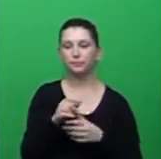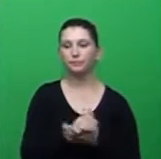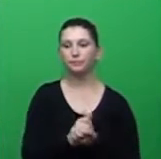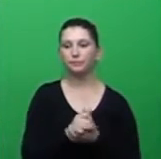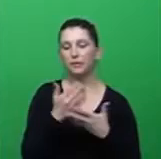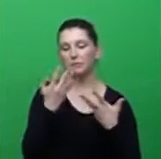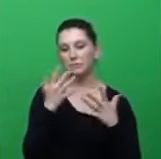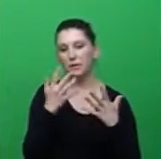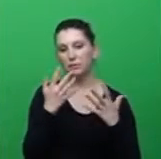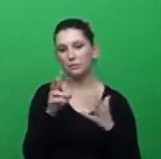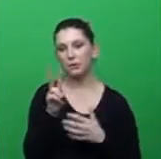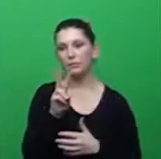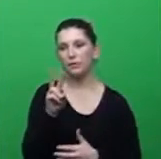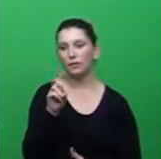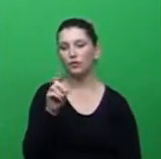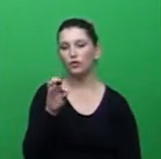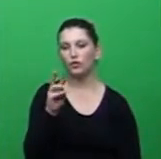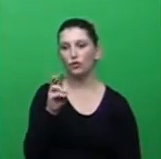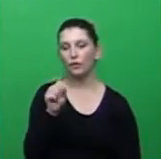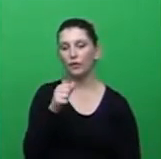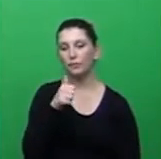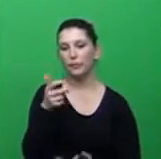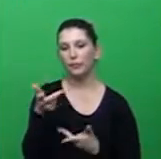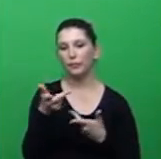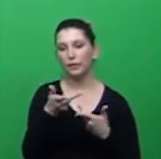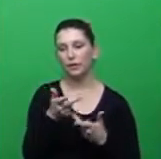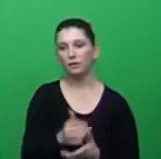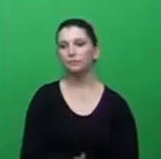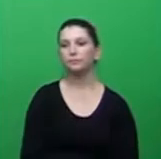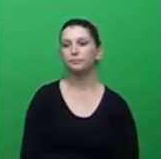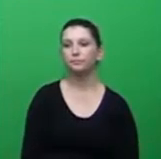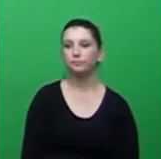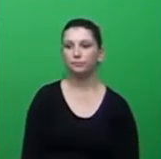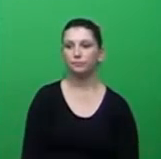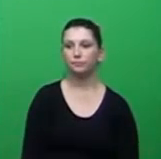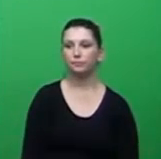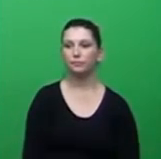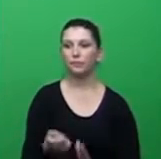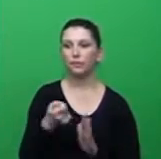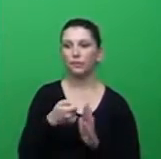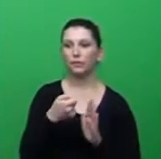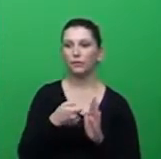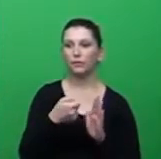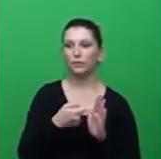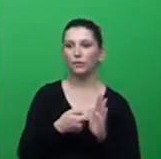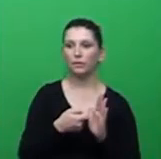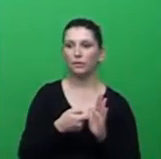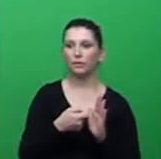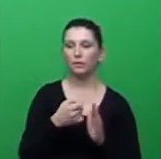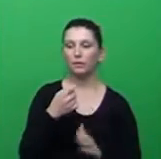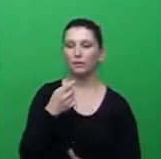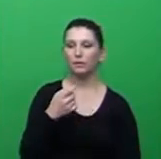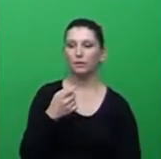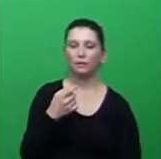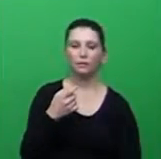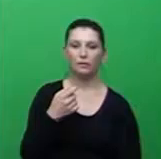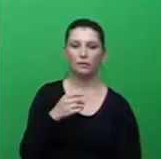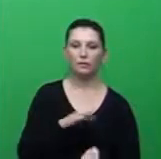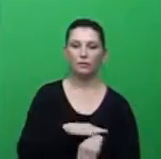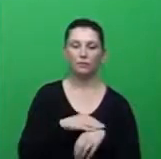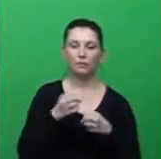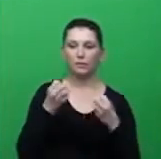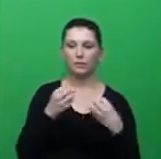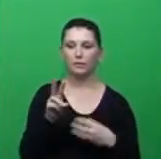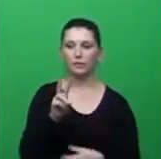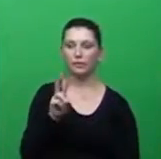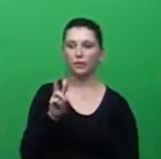Então, parabéns ao Giovanni, seja boa-vinda em nome do PSDB. Ordem do dia da próxima sessão. Antes, porém, questão de ordem cedida